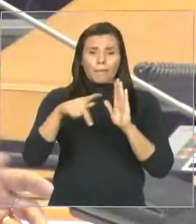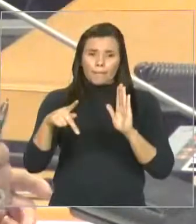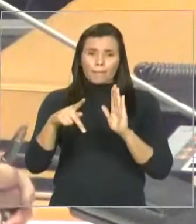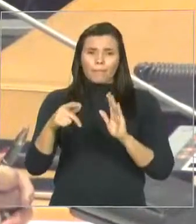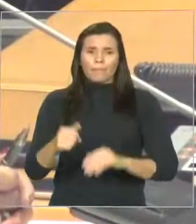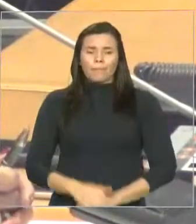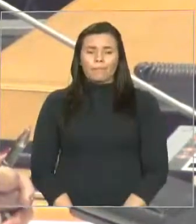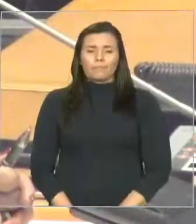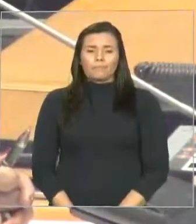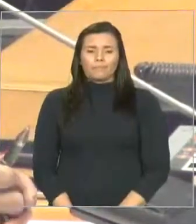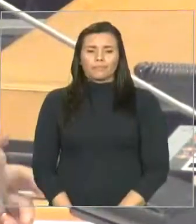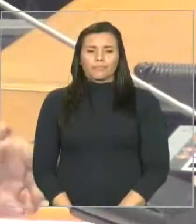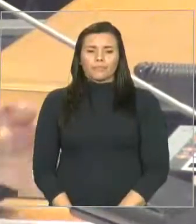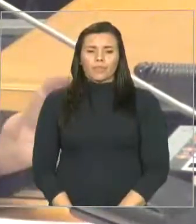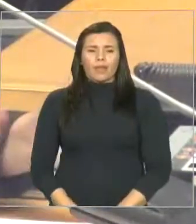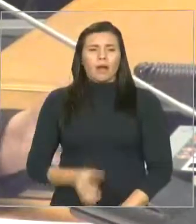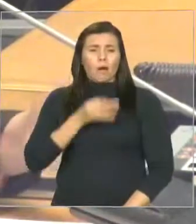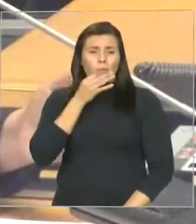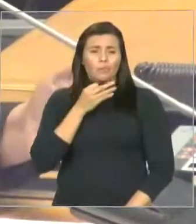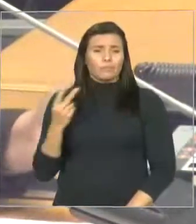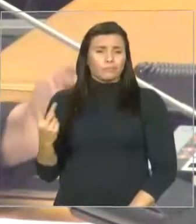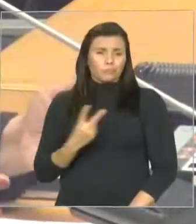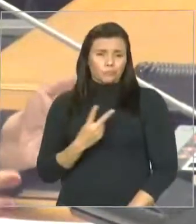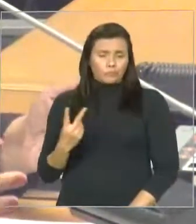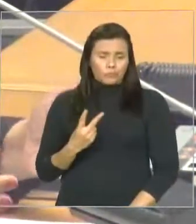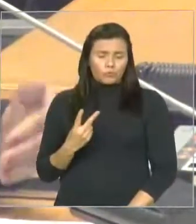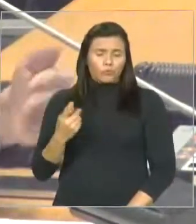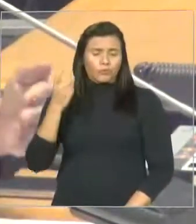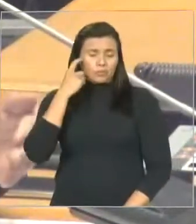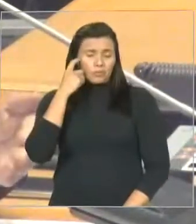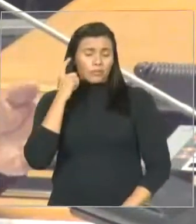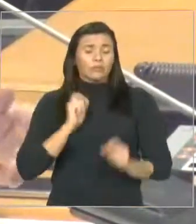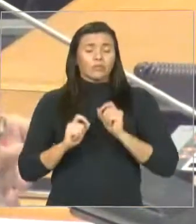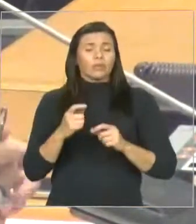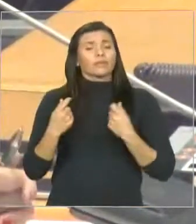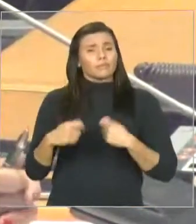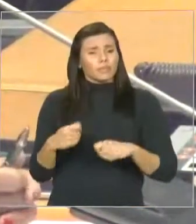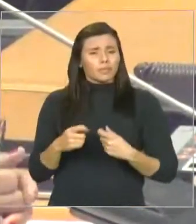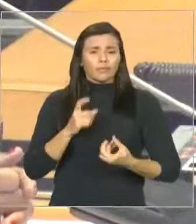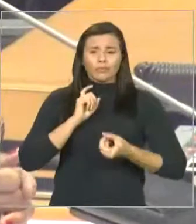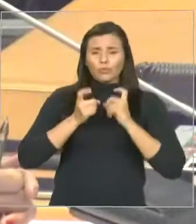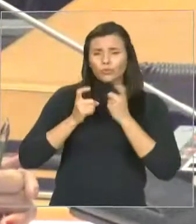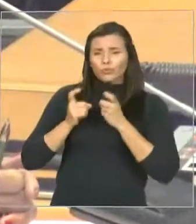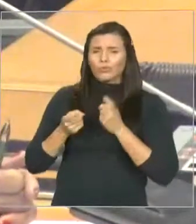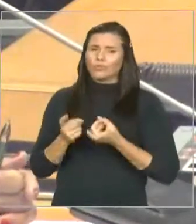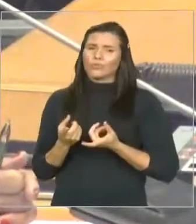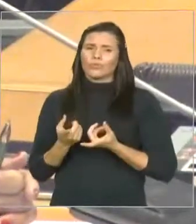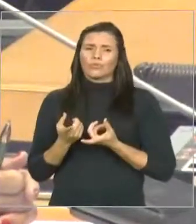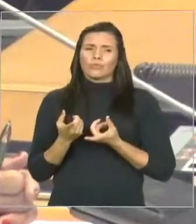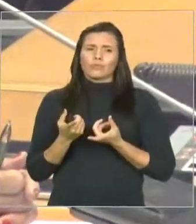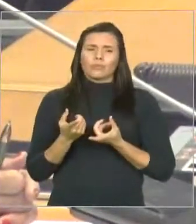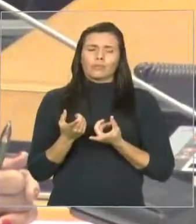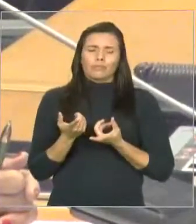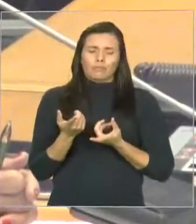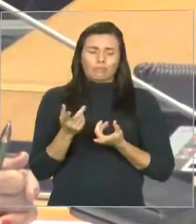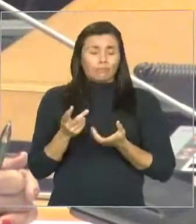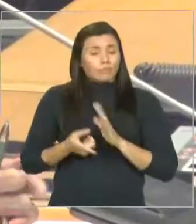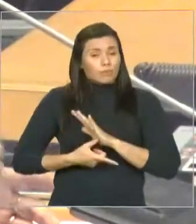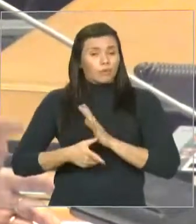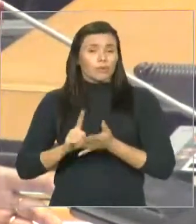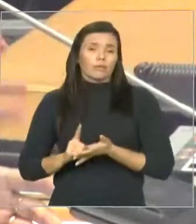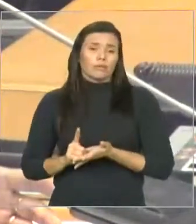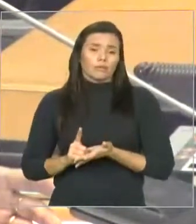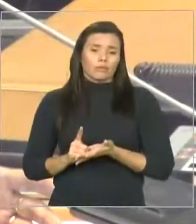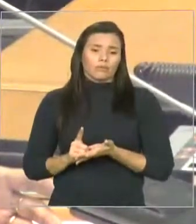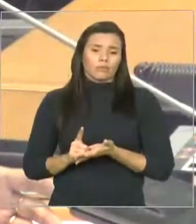Achavam que as discussões tinham que ser feitas